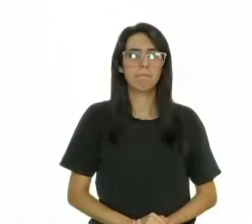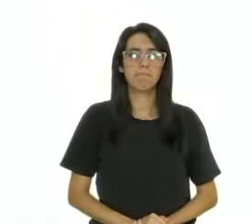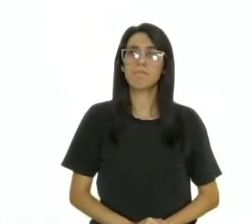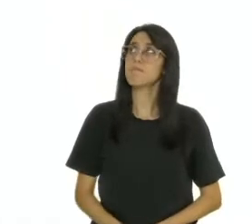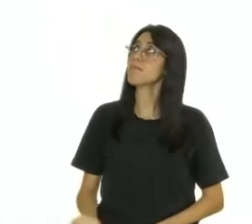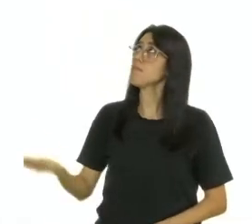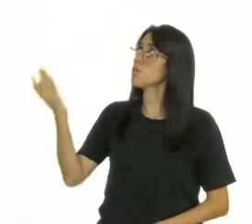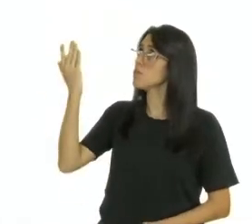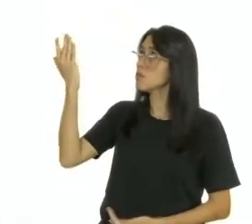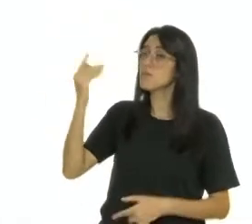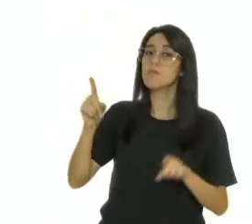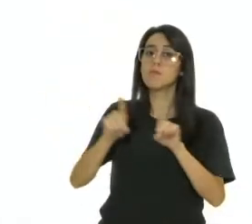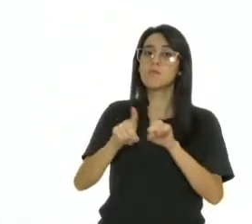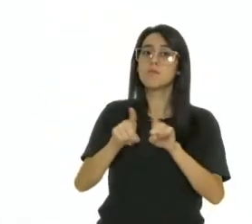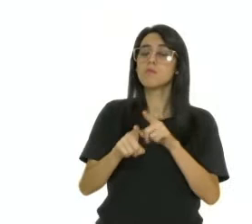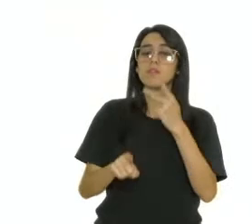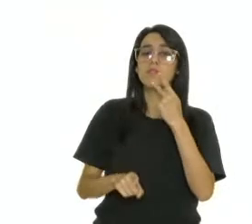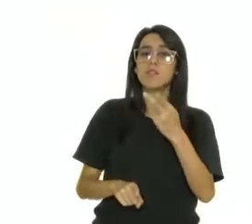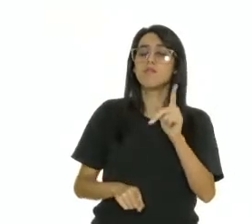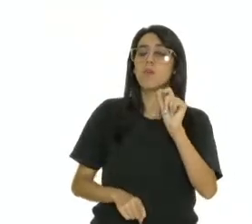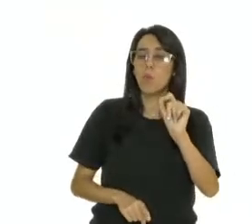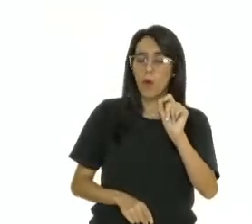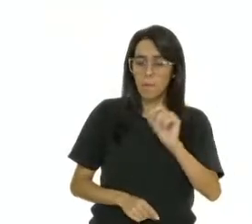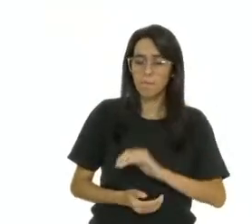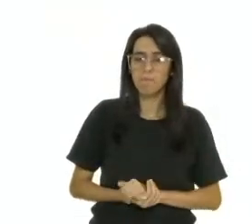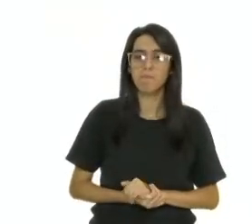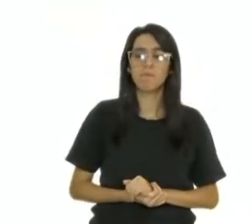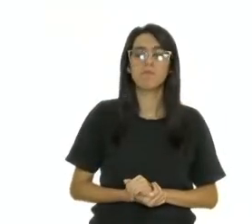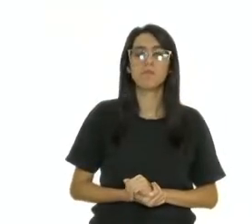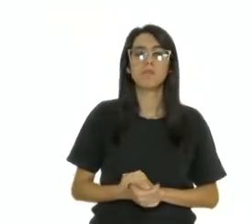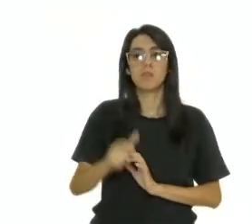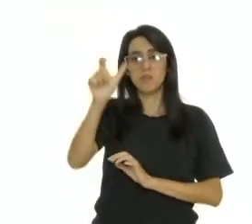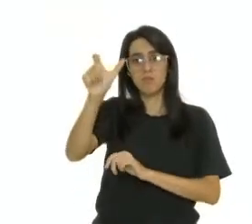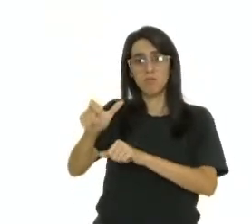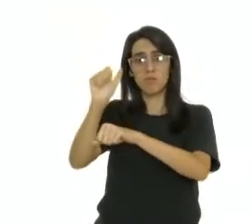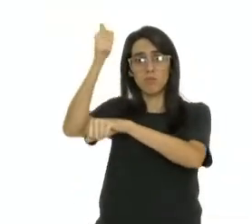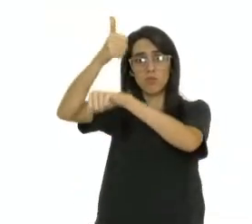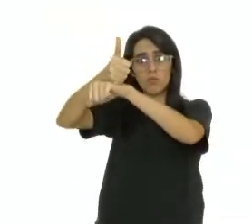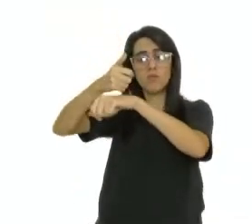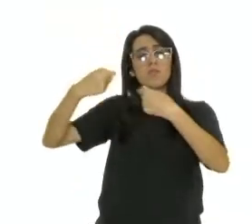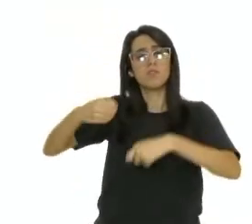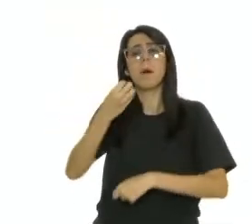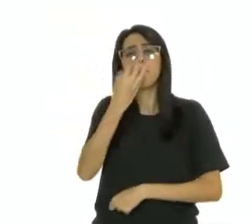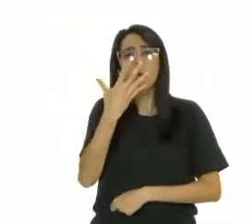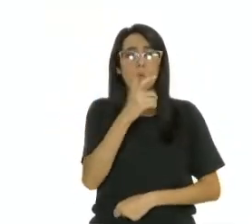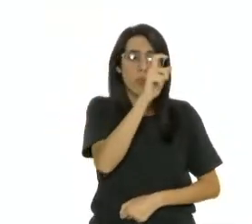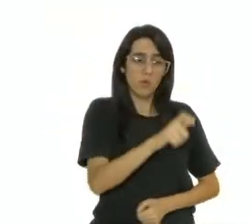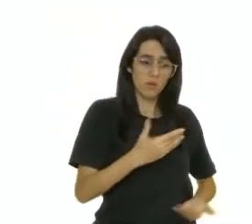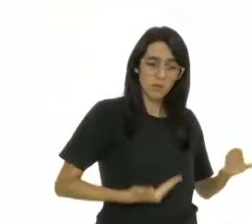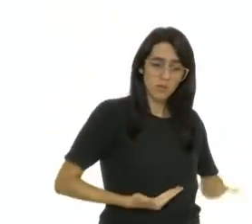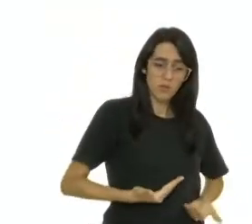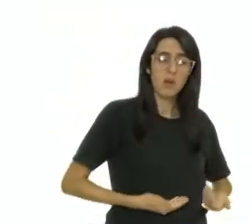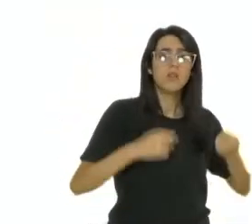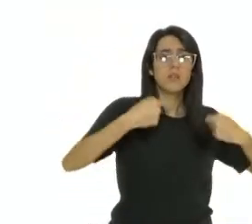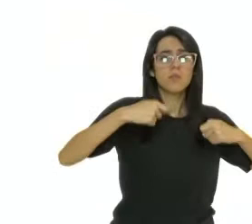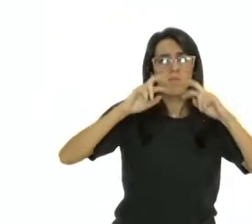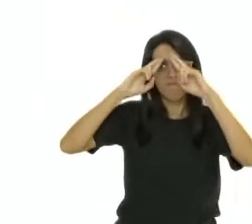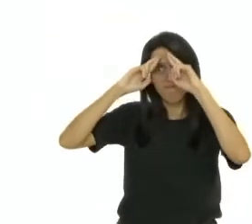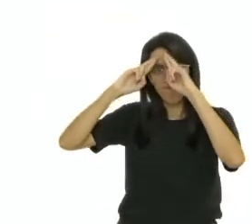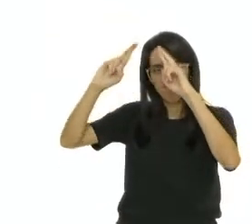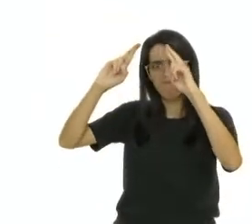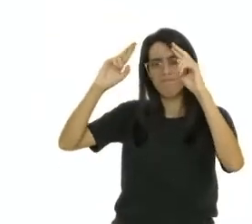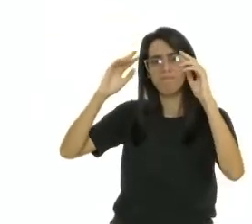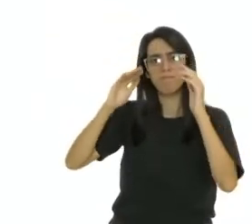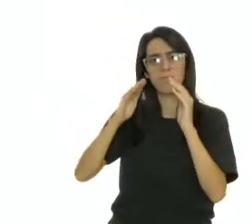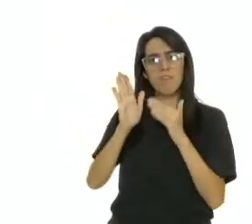confucionismo também diz que significa que o soberano deve ser bom e o servo deve ser leal, que o pai deve ser